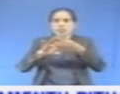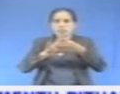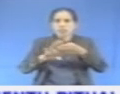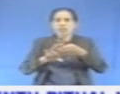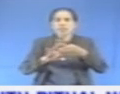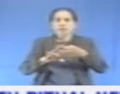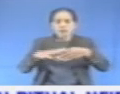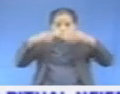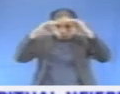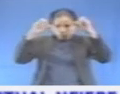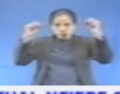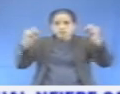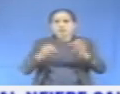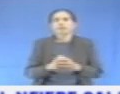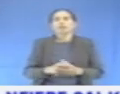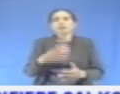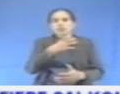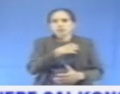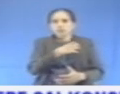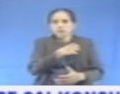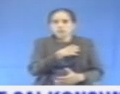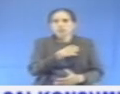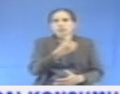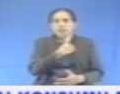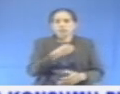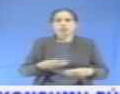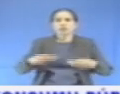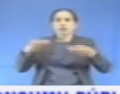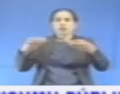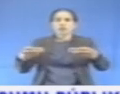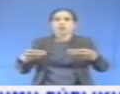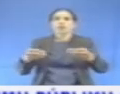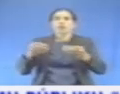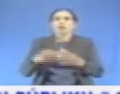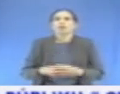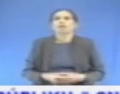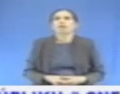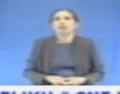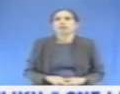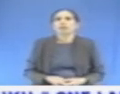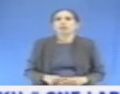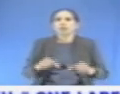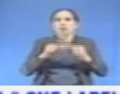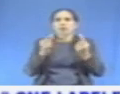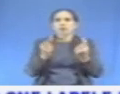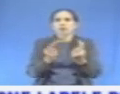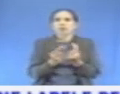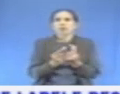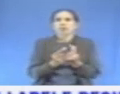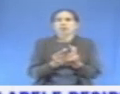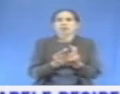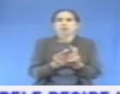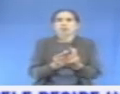da República. Mas que não é Comando-Geral Penitelli, se dá o que for autorização. Equipa Resistência